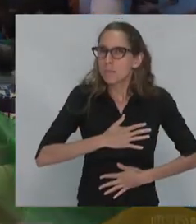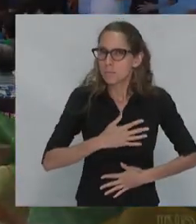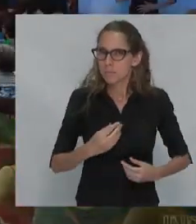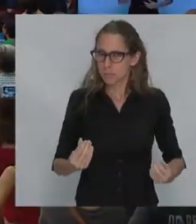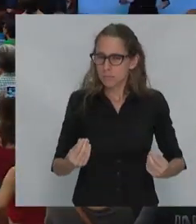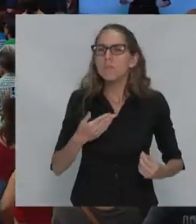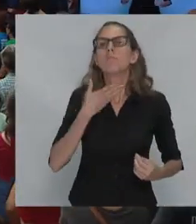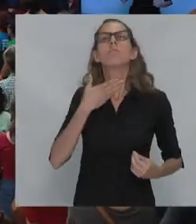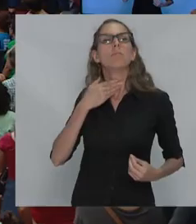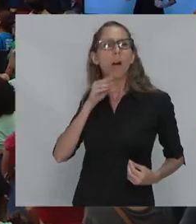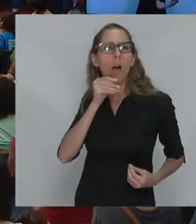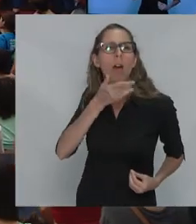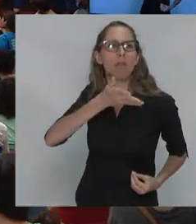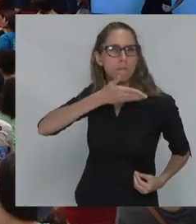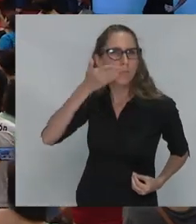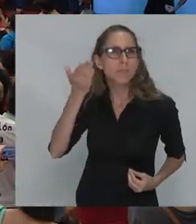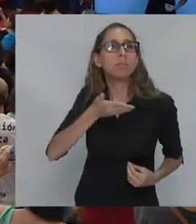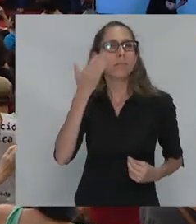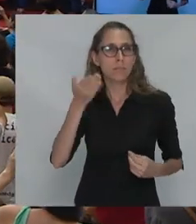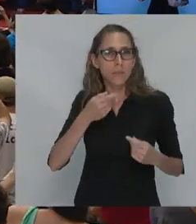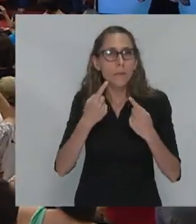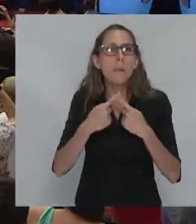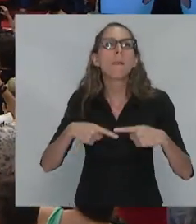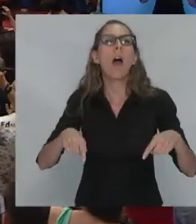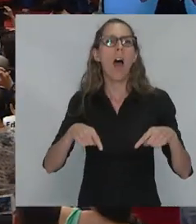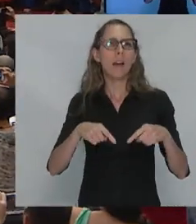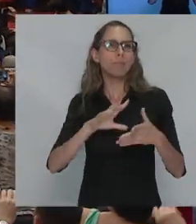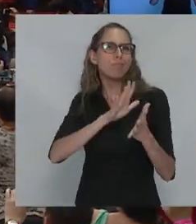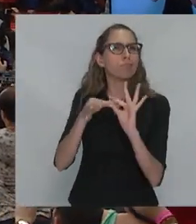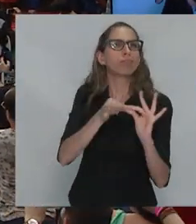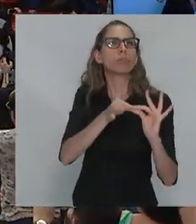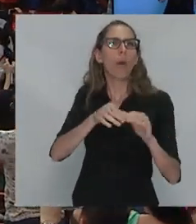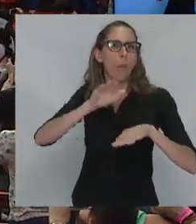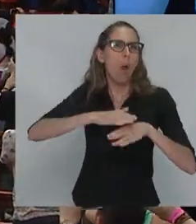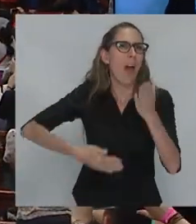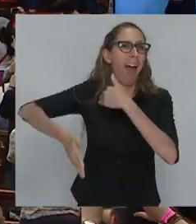perplexos com rimas de sangue e fome.